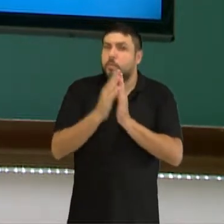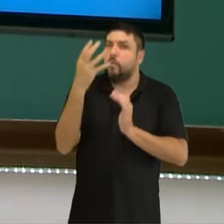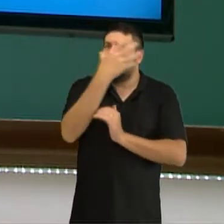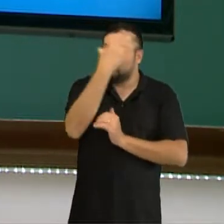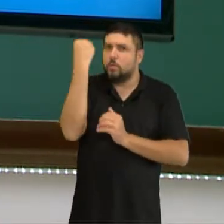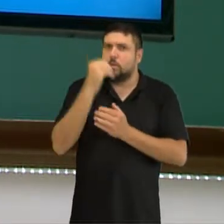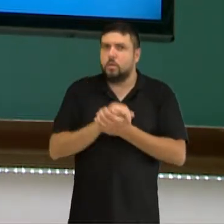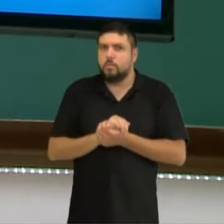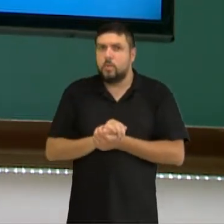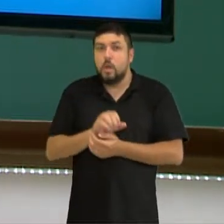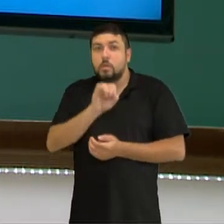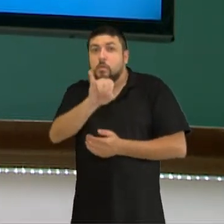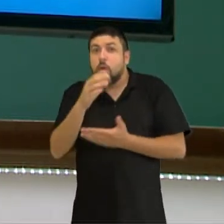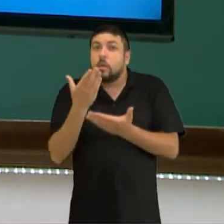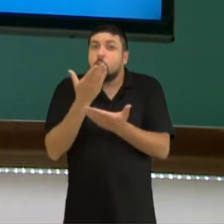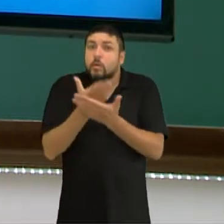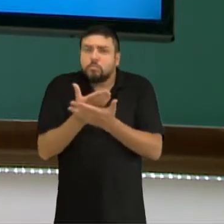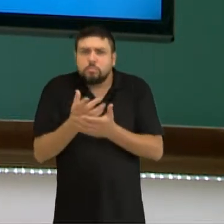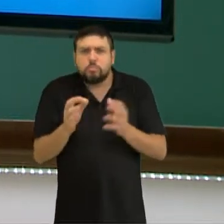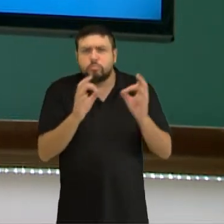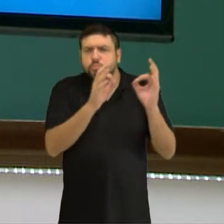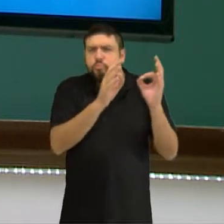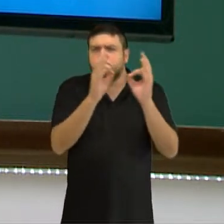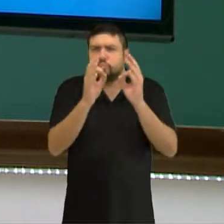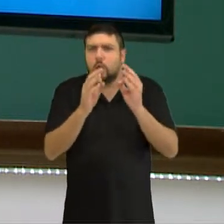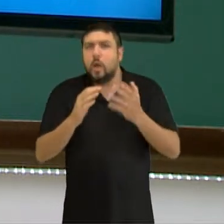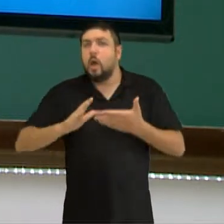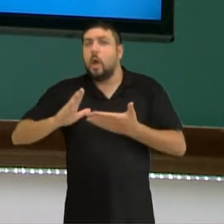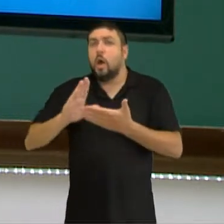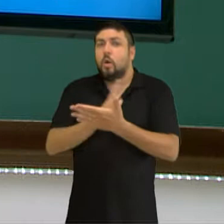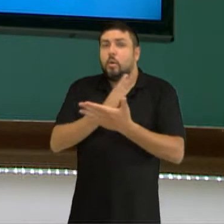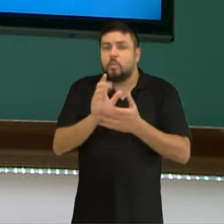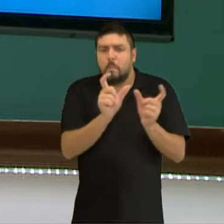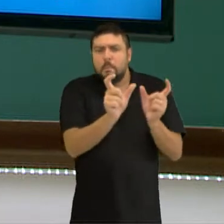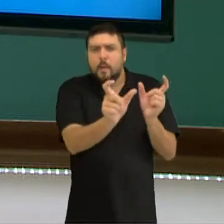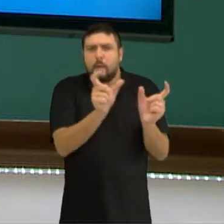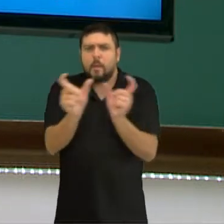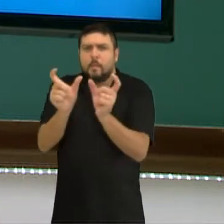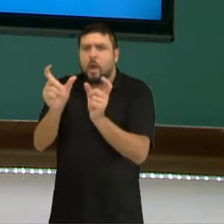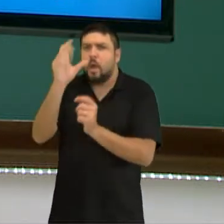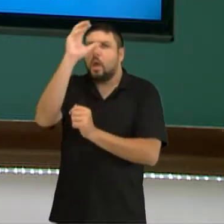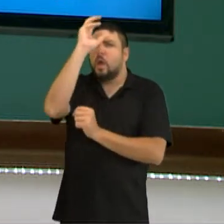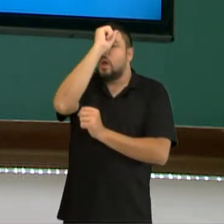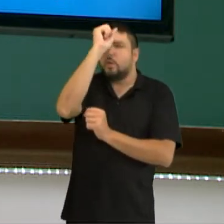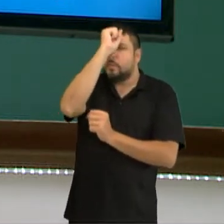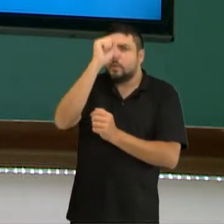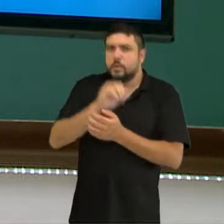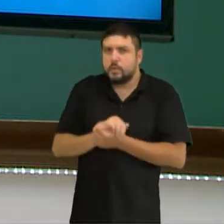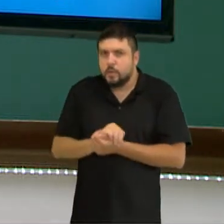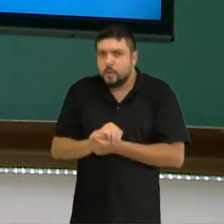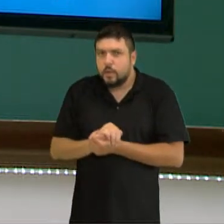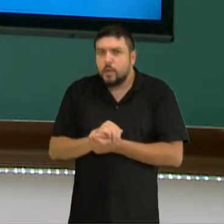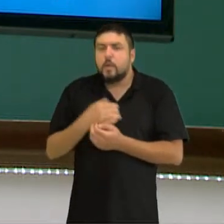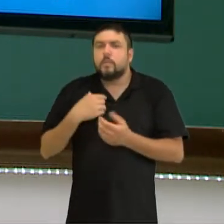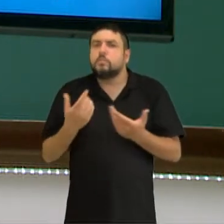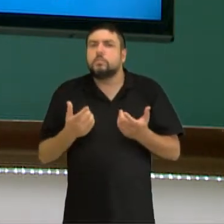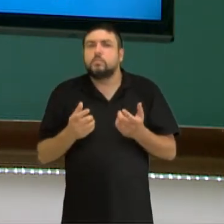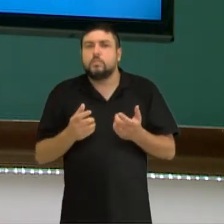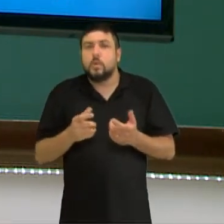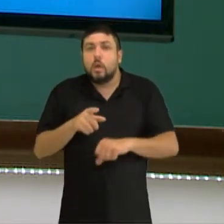algo importante, nós vamos definir conceitos nessa aula. Então nós vamos definir o que algumas palavras